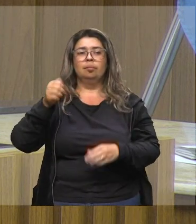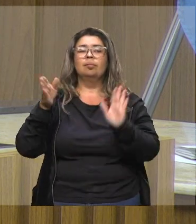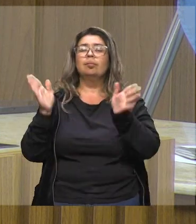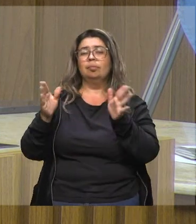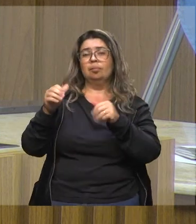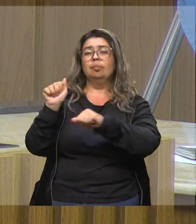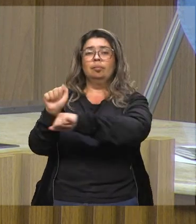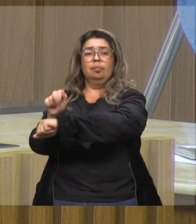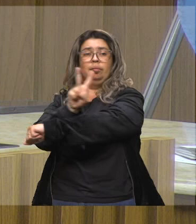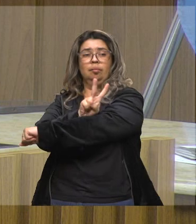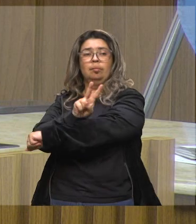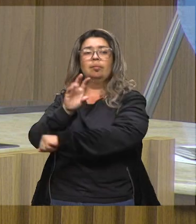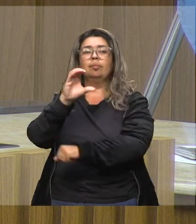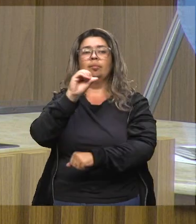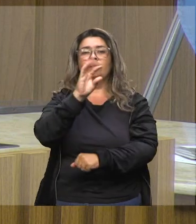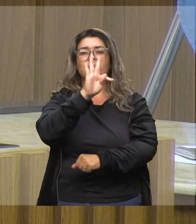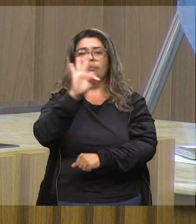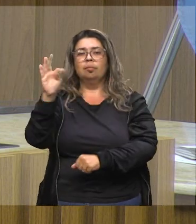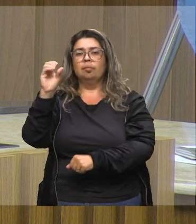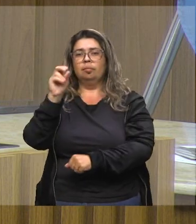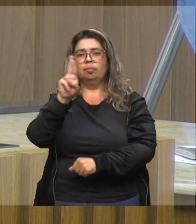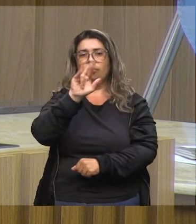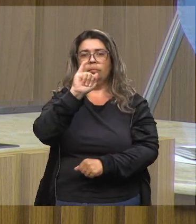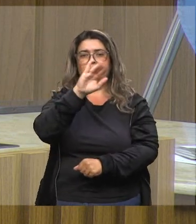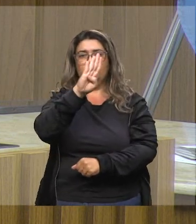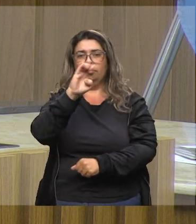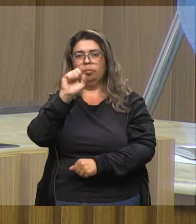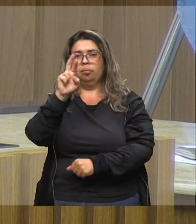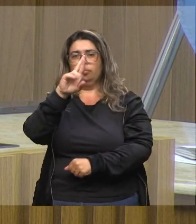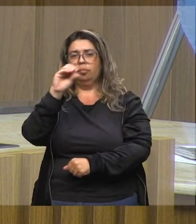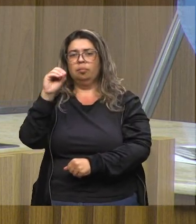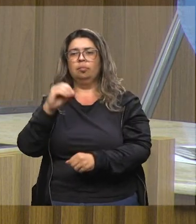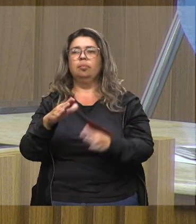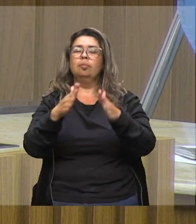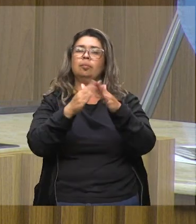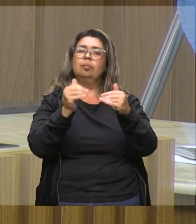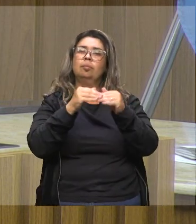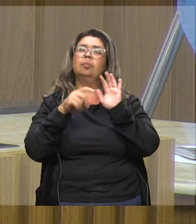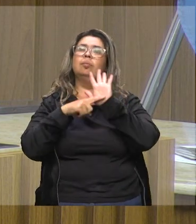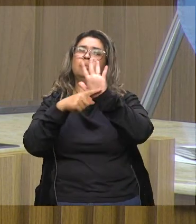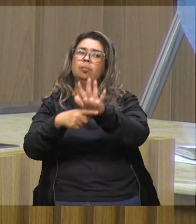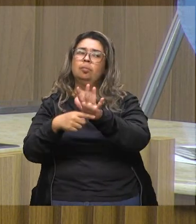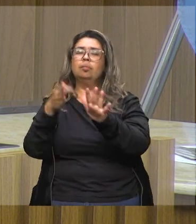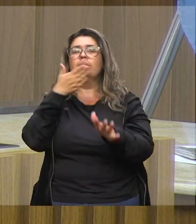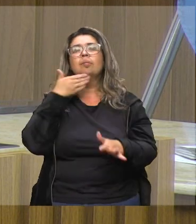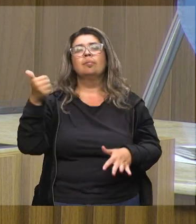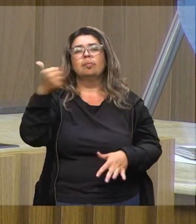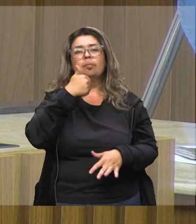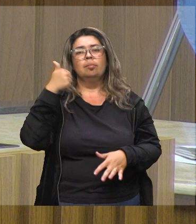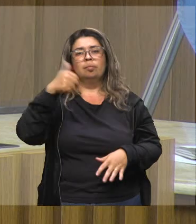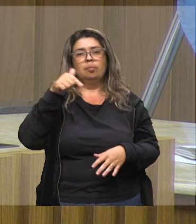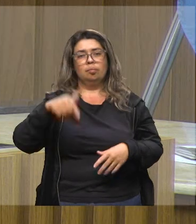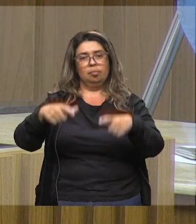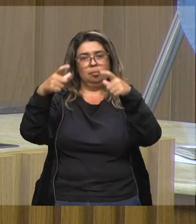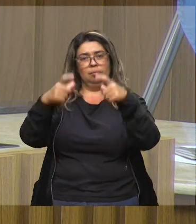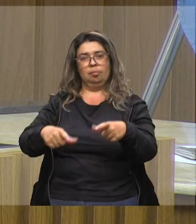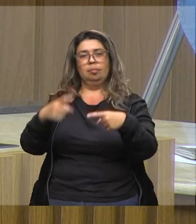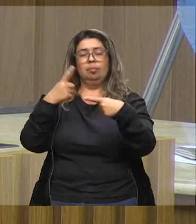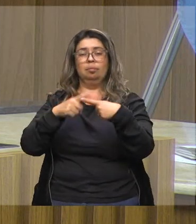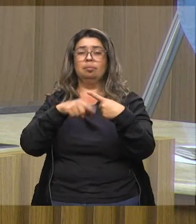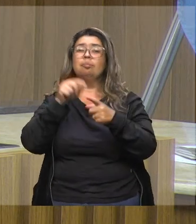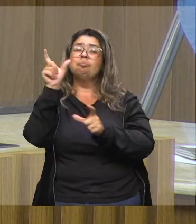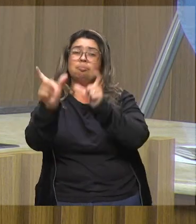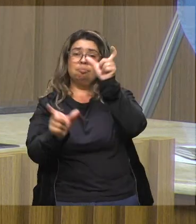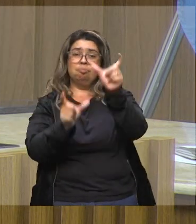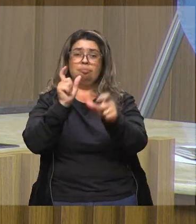Ribeiro a melhoria. Então, nós contamos aí com o Executivo para providenciar essa melhoria naquela região, porque a população